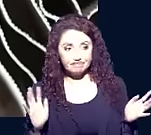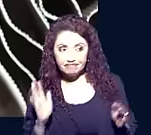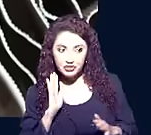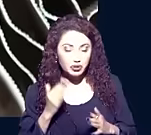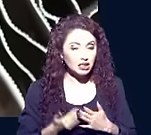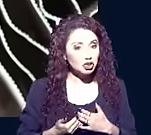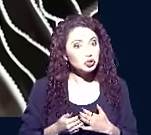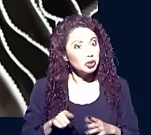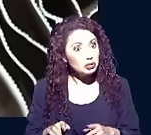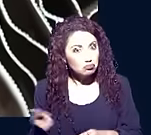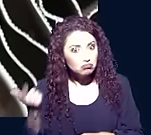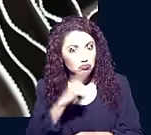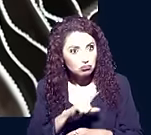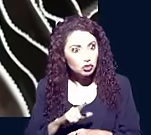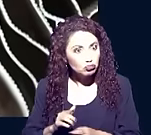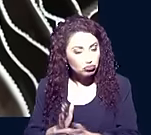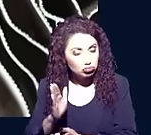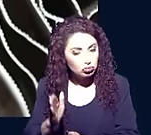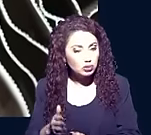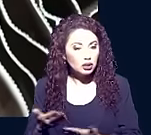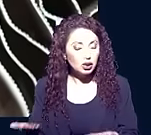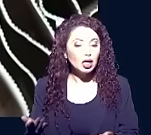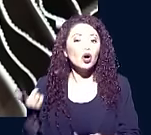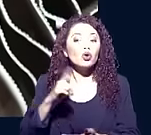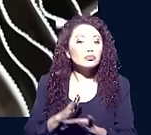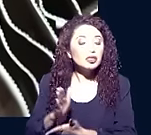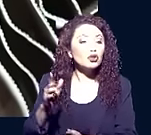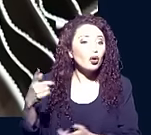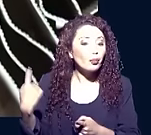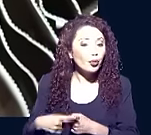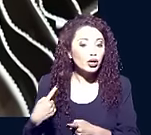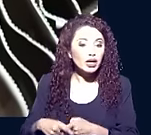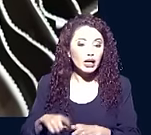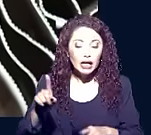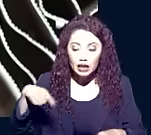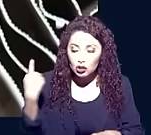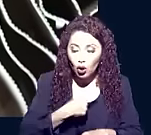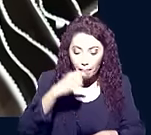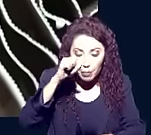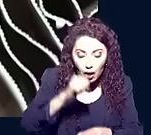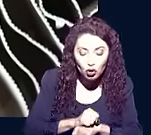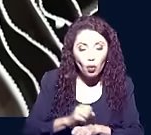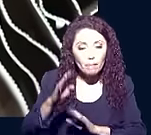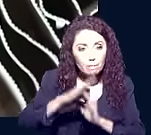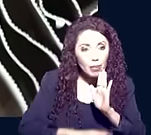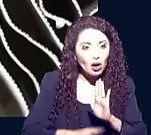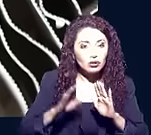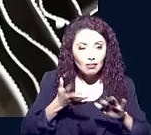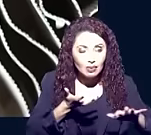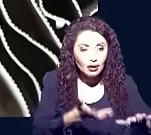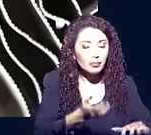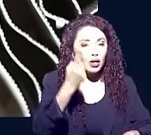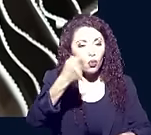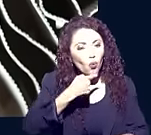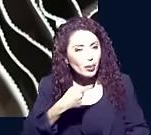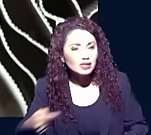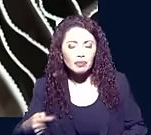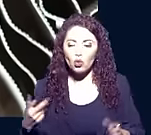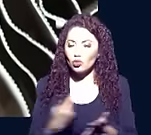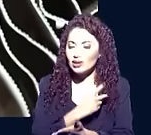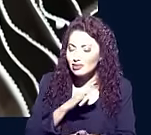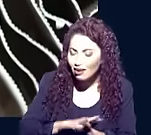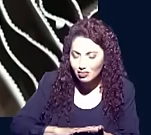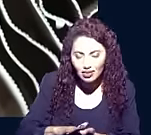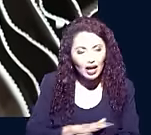dava e foi e foi por quê Porque nós paramos a pauta da câmara uma semana não acontecia nada não tinha reunião de